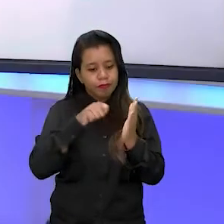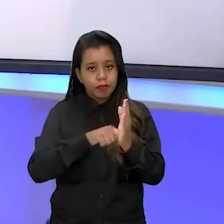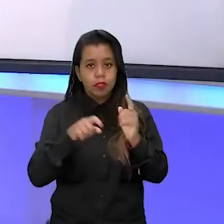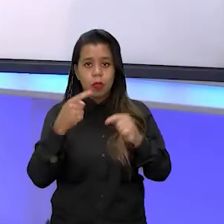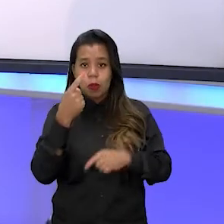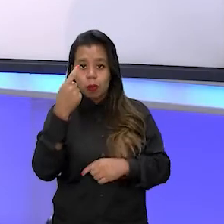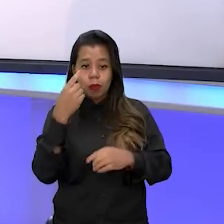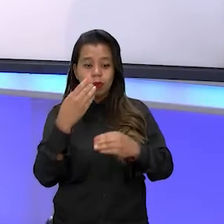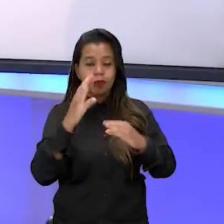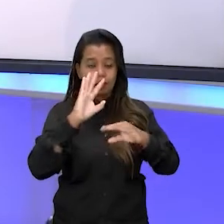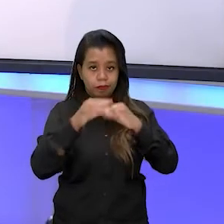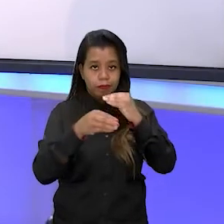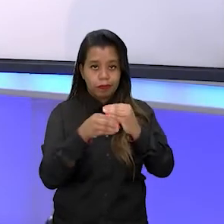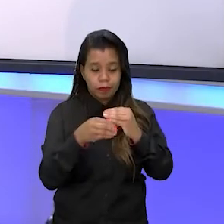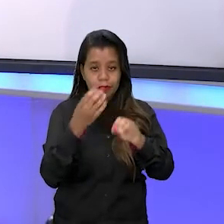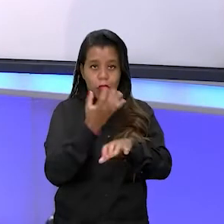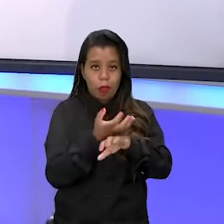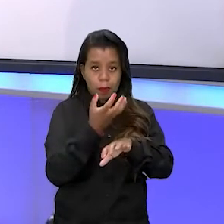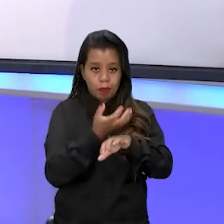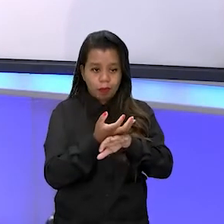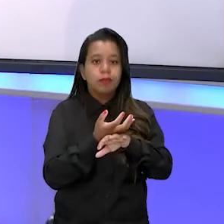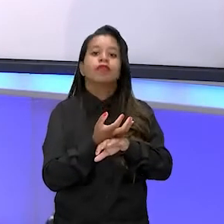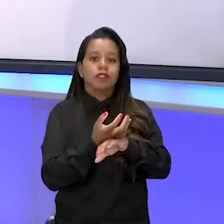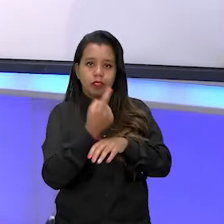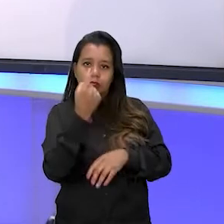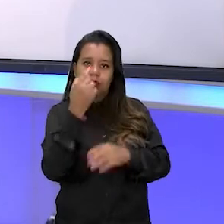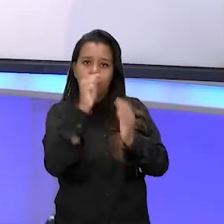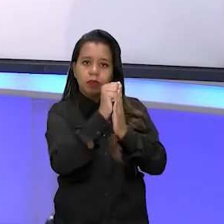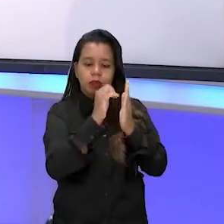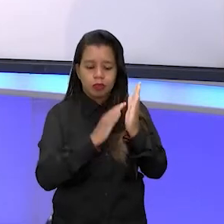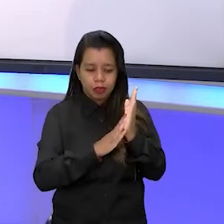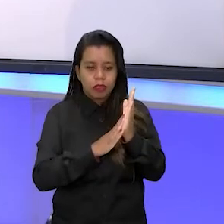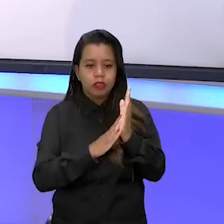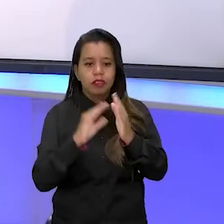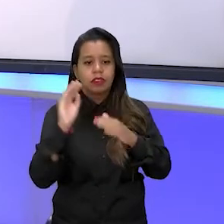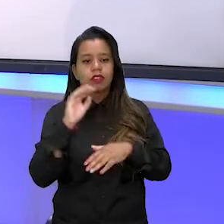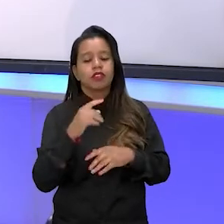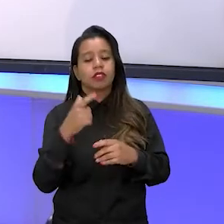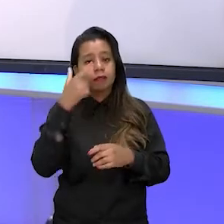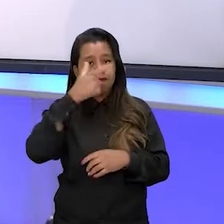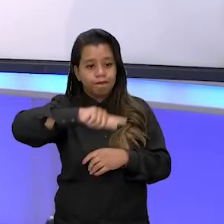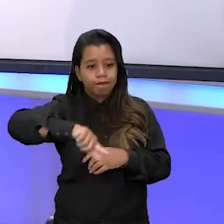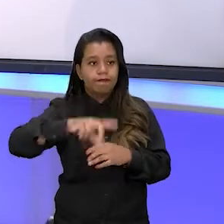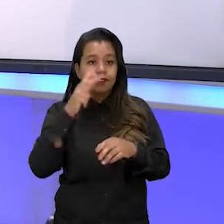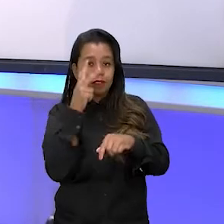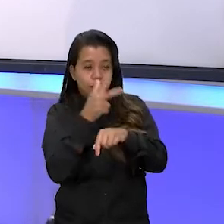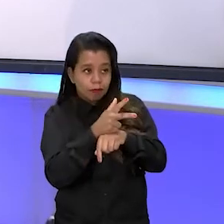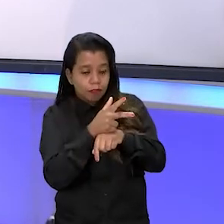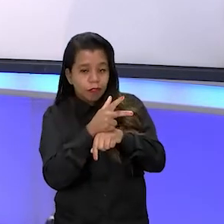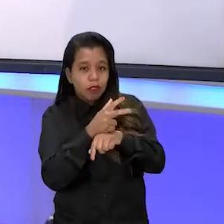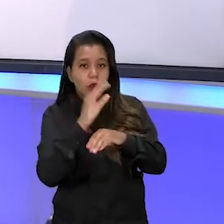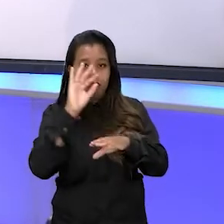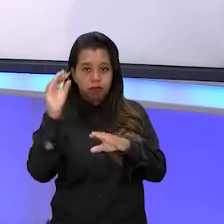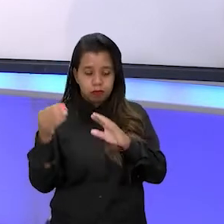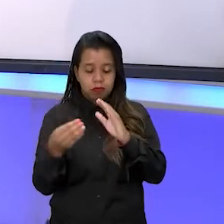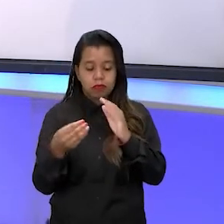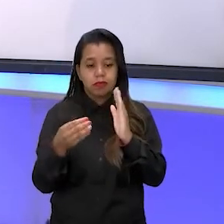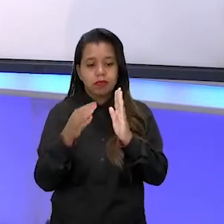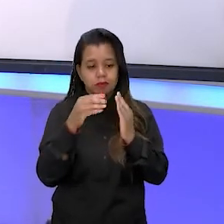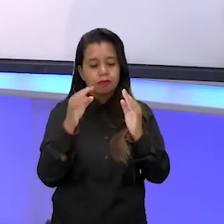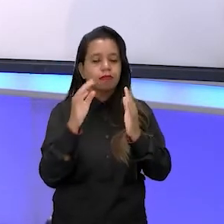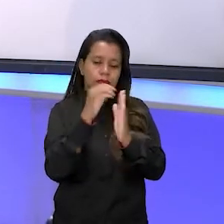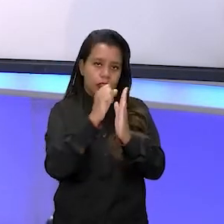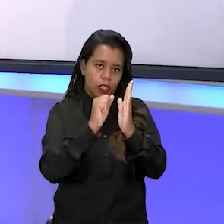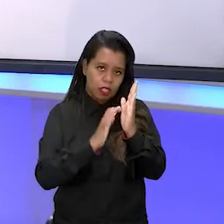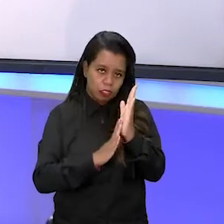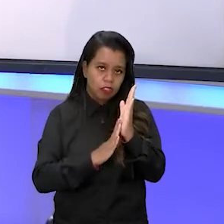componente aí no aplicativo. O melhor jeito de você assistir a essa aula novamente é sempre pela tarefa. Entra lá no seu aplicativo,